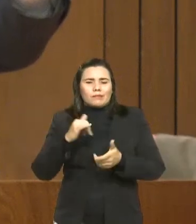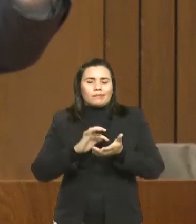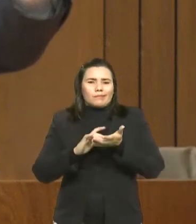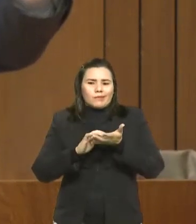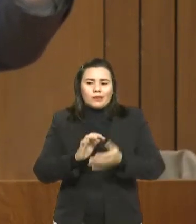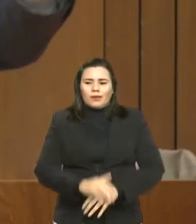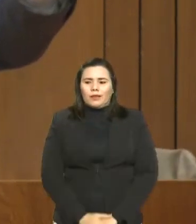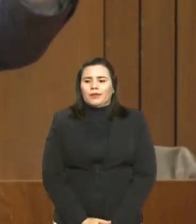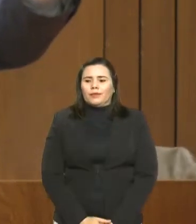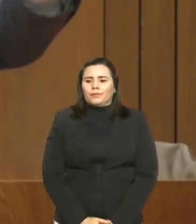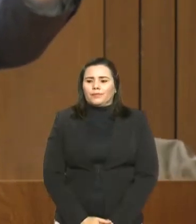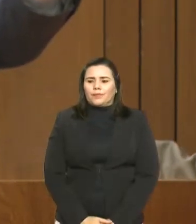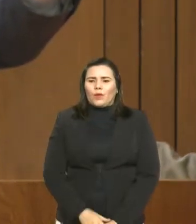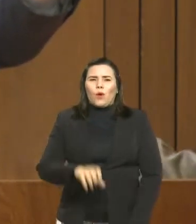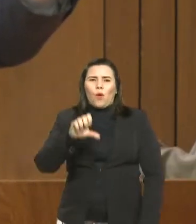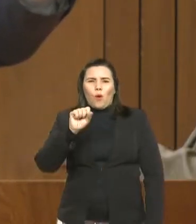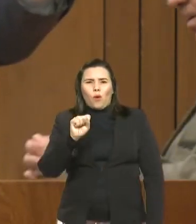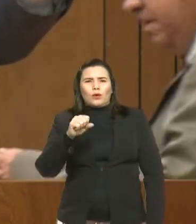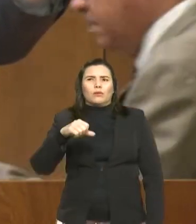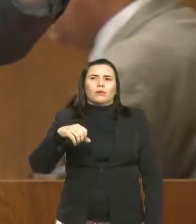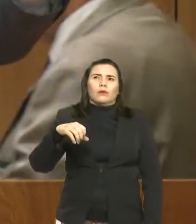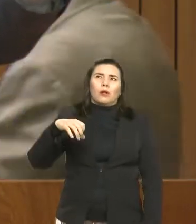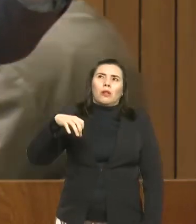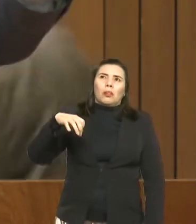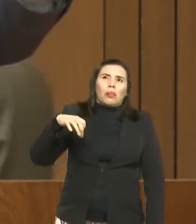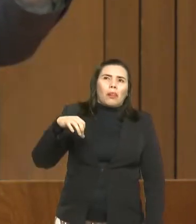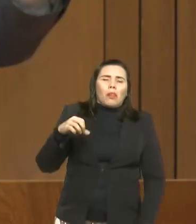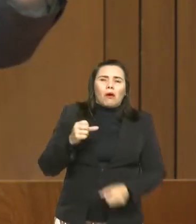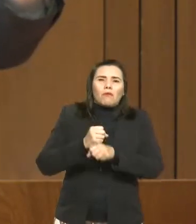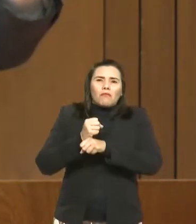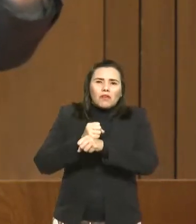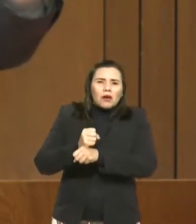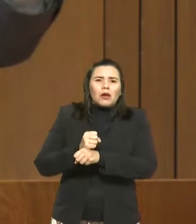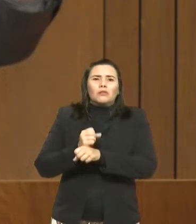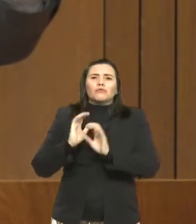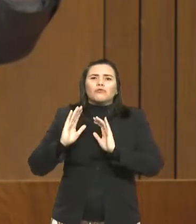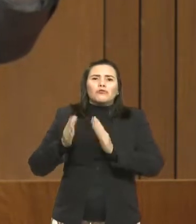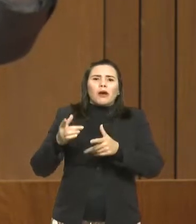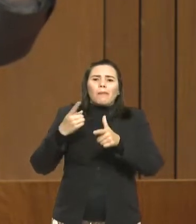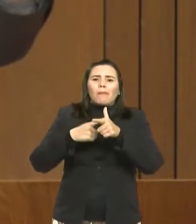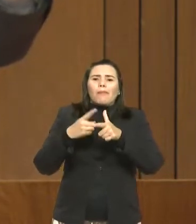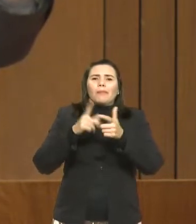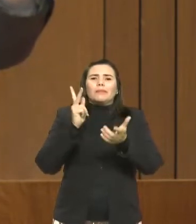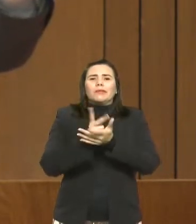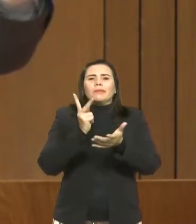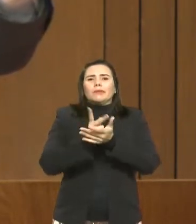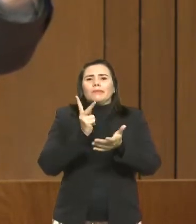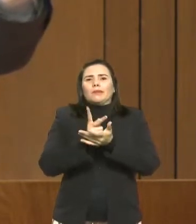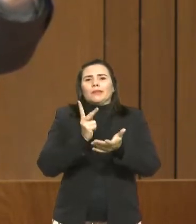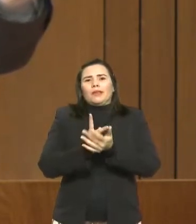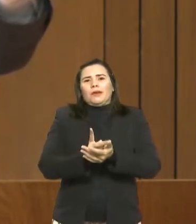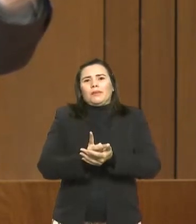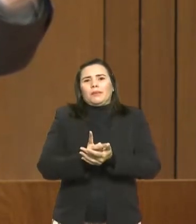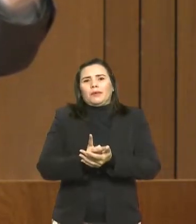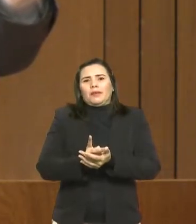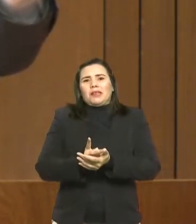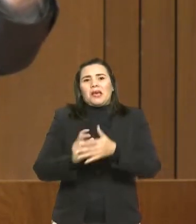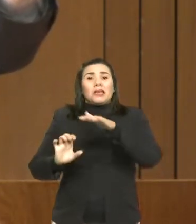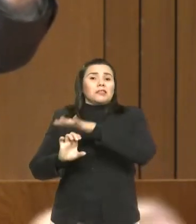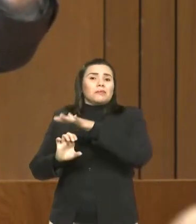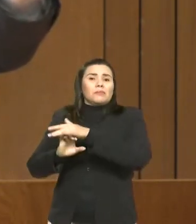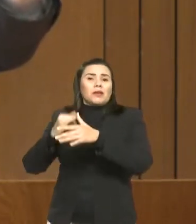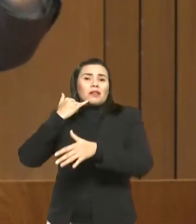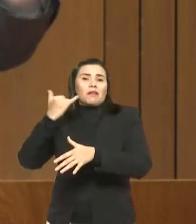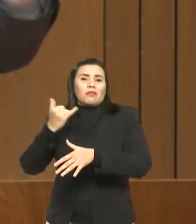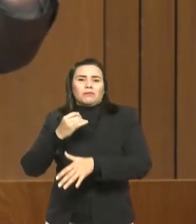o primeiro pronunciamento foi feito pelo Deputado Wellington do curso o parlamentar-se posicionou sobre veto do Poder Executivo ao projeto de